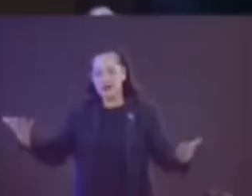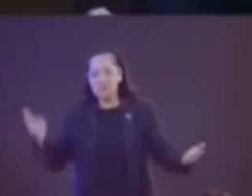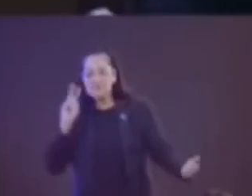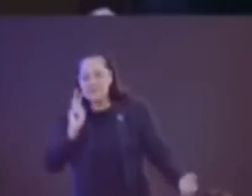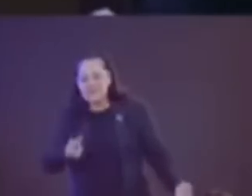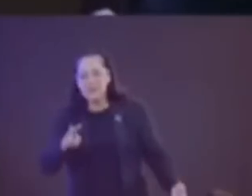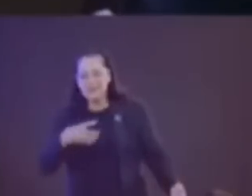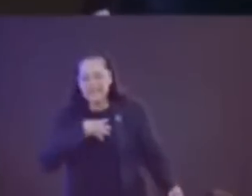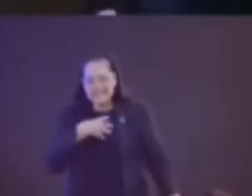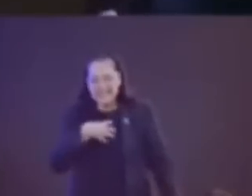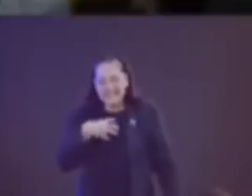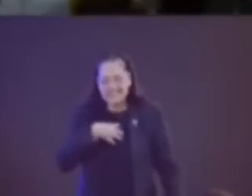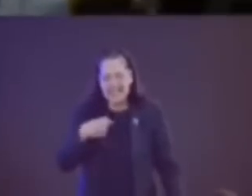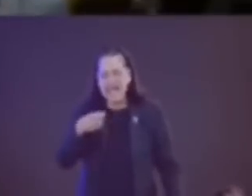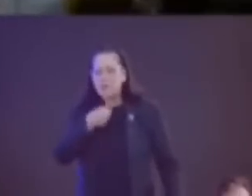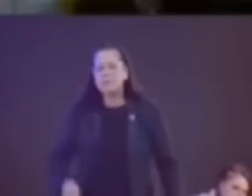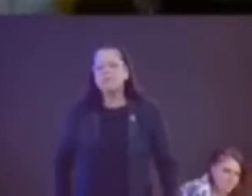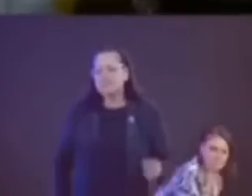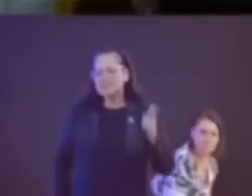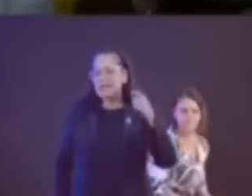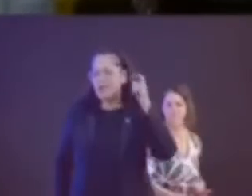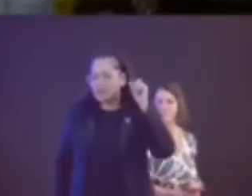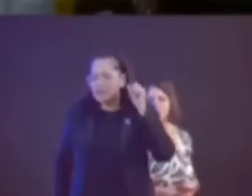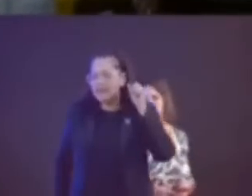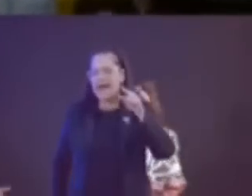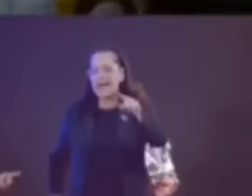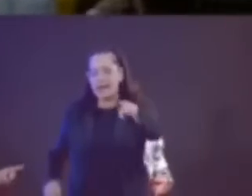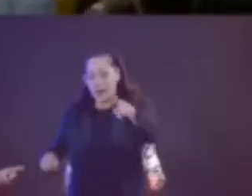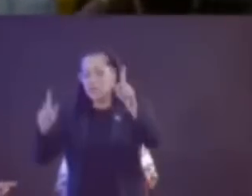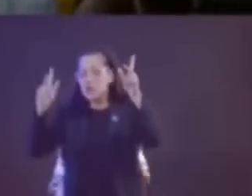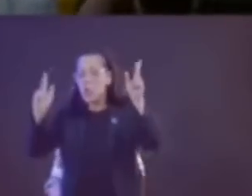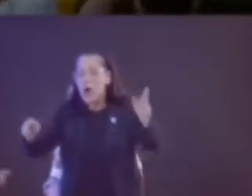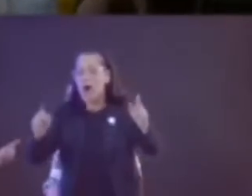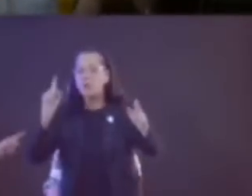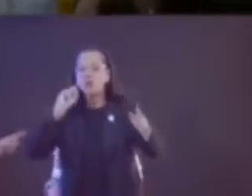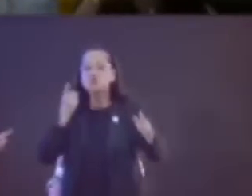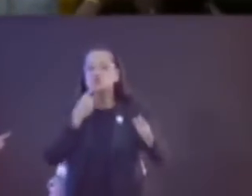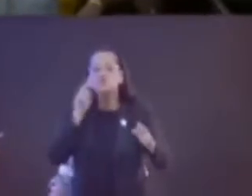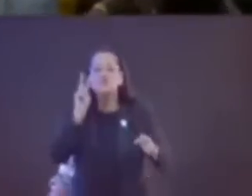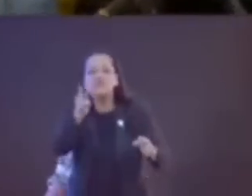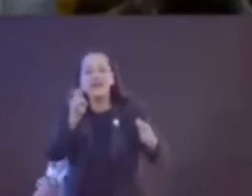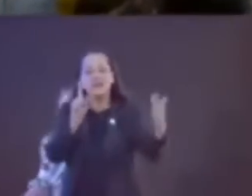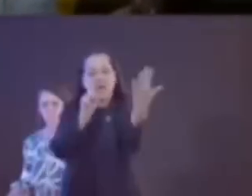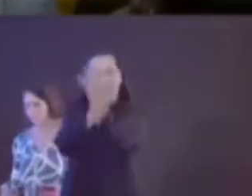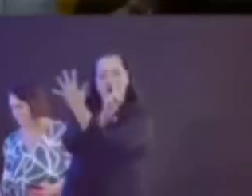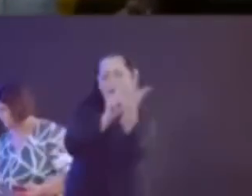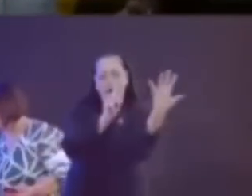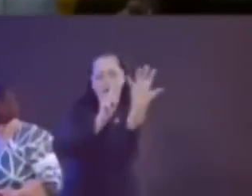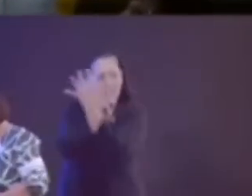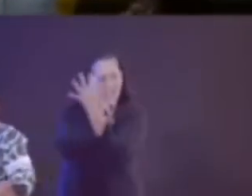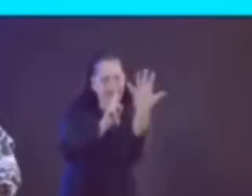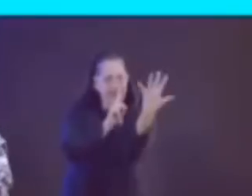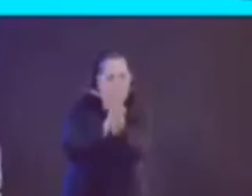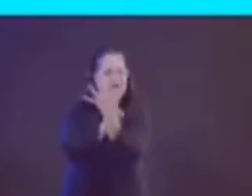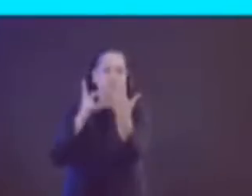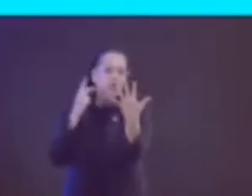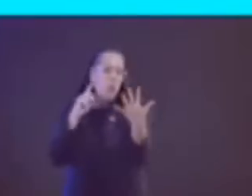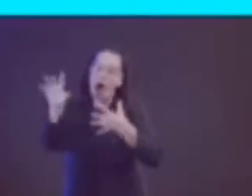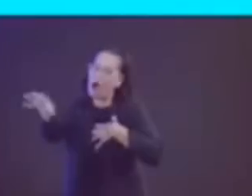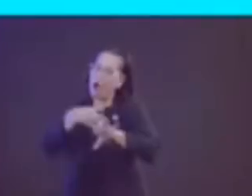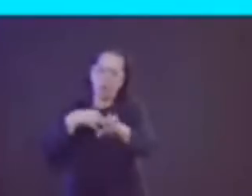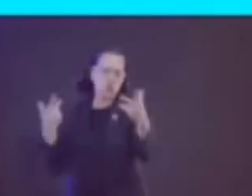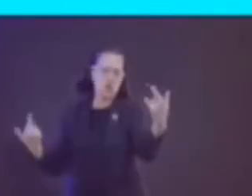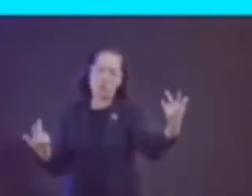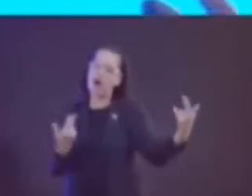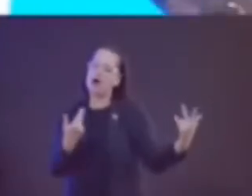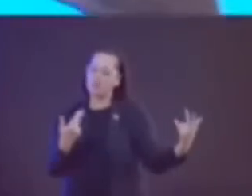quando alguém passa na frente do profissional de intérprete, o surdo perde uma informação. Então, por favor, vamos respeitar aqui